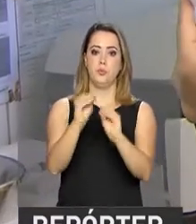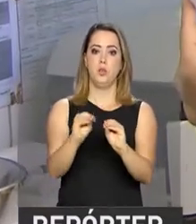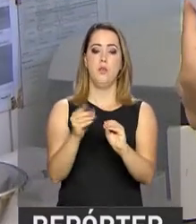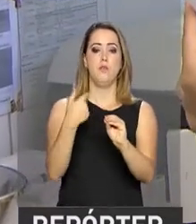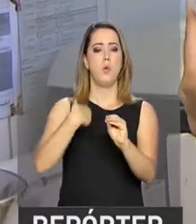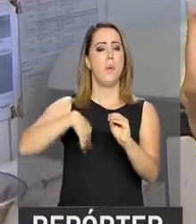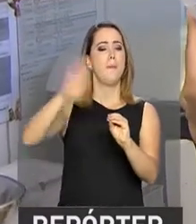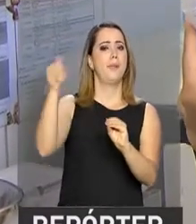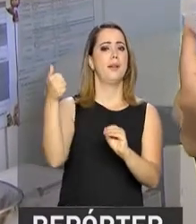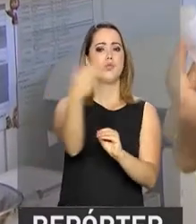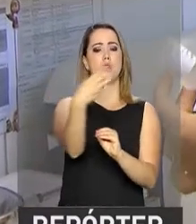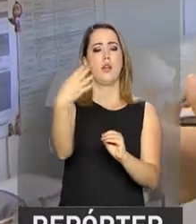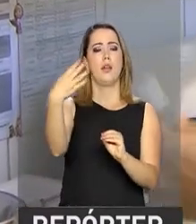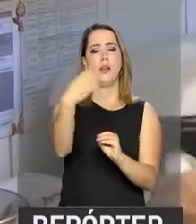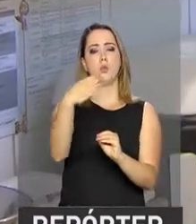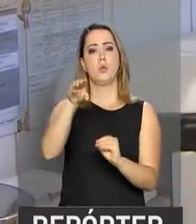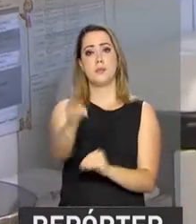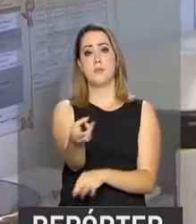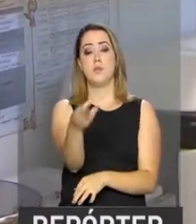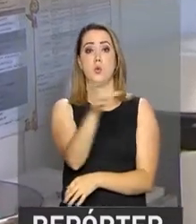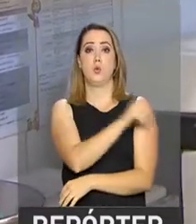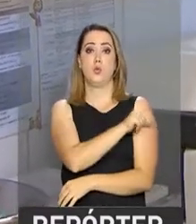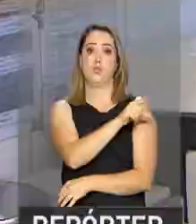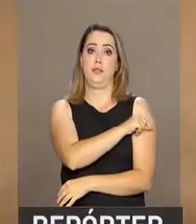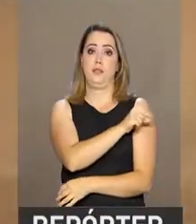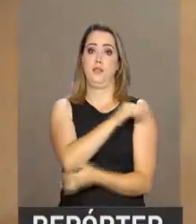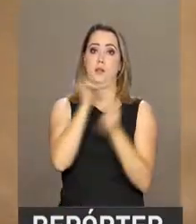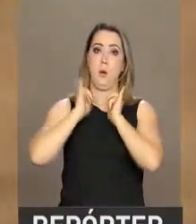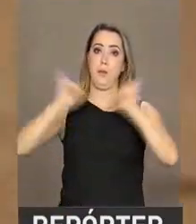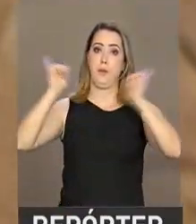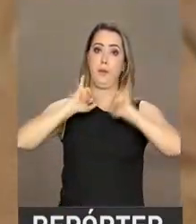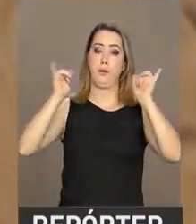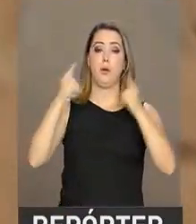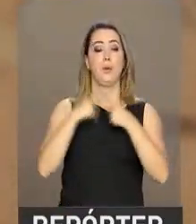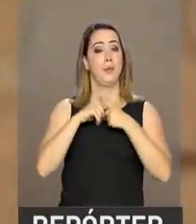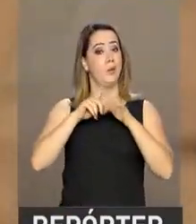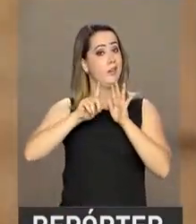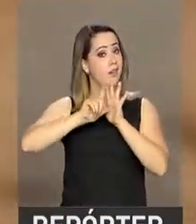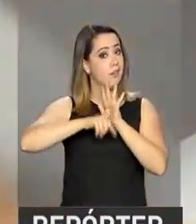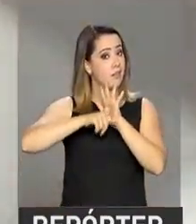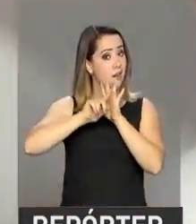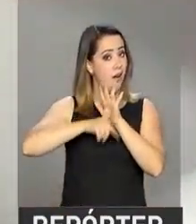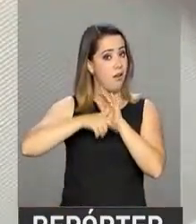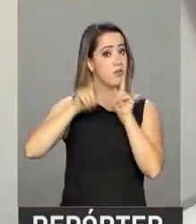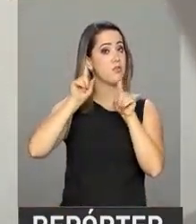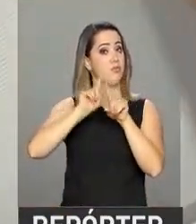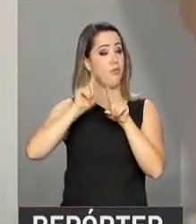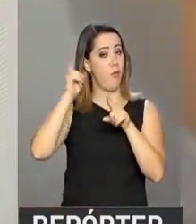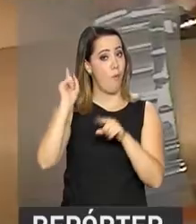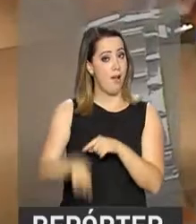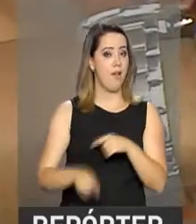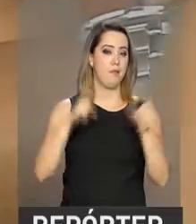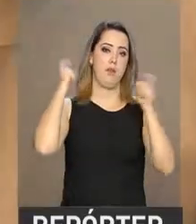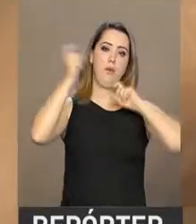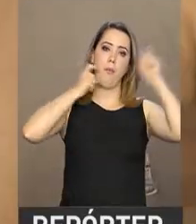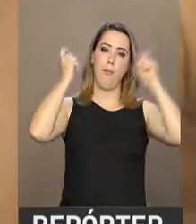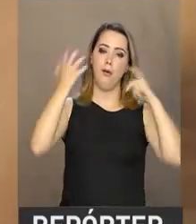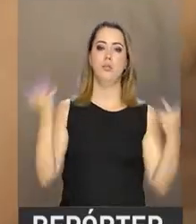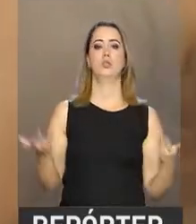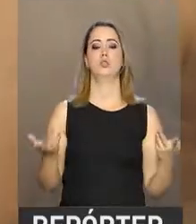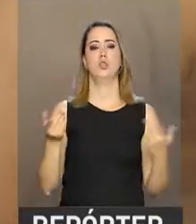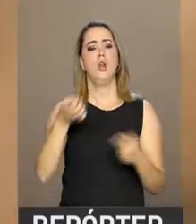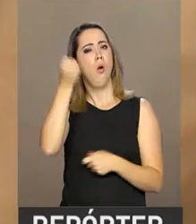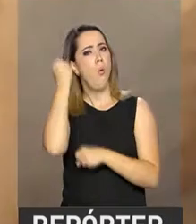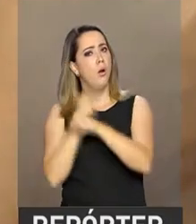de 14 milhões de doses extras para a campanha o atraso no calendário de imunização preocupa o governo no ano